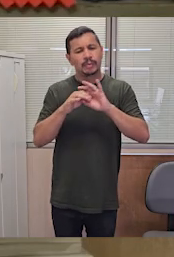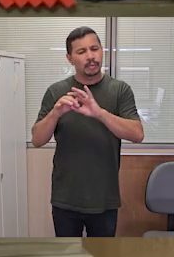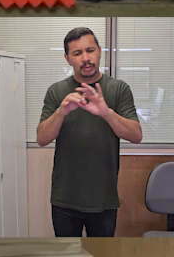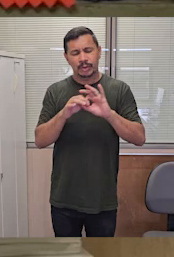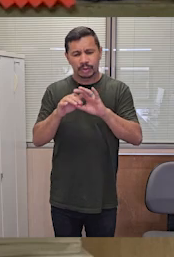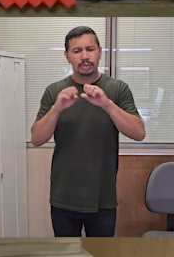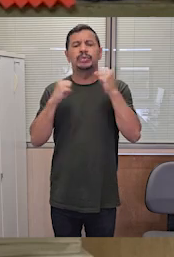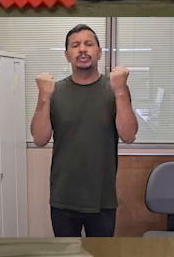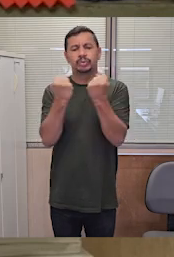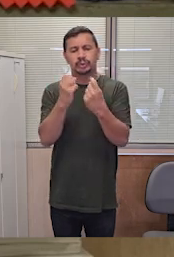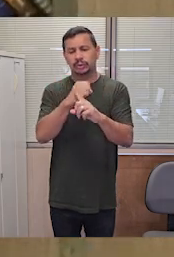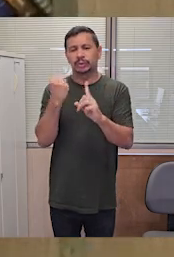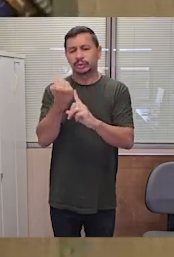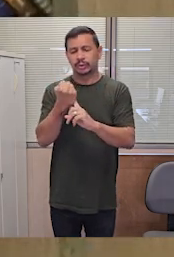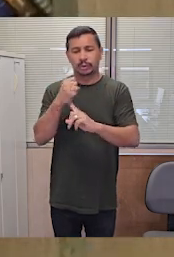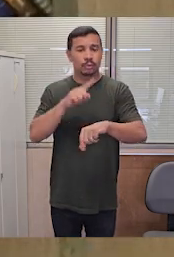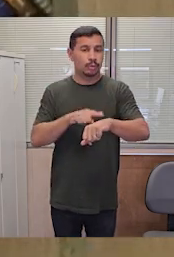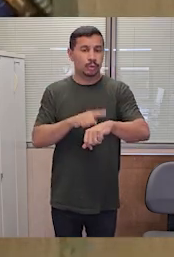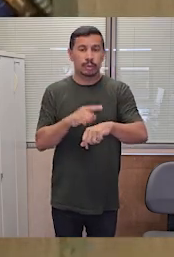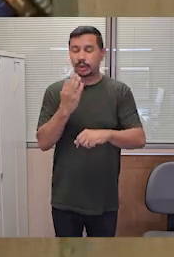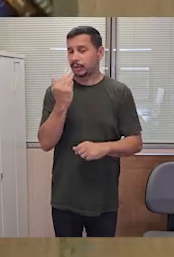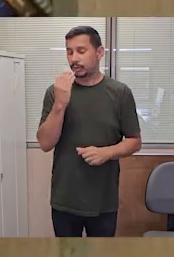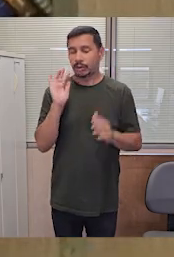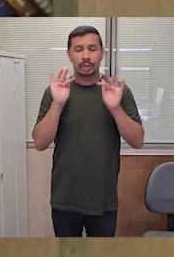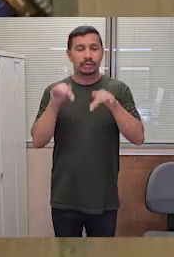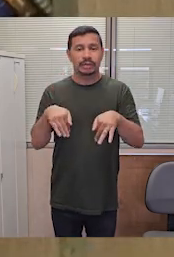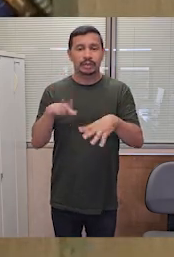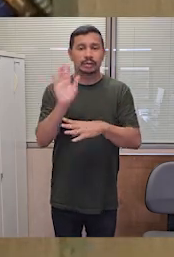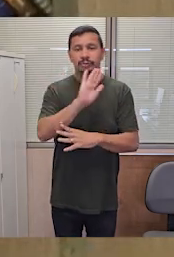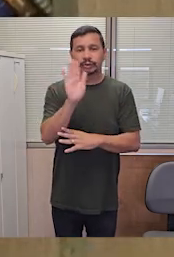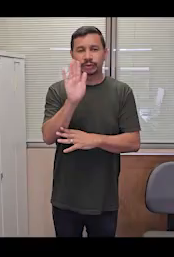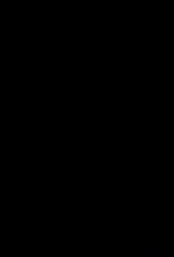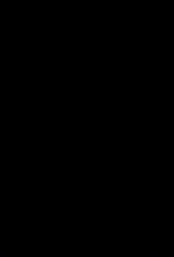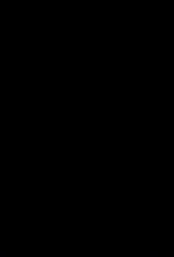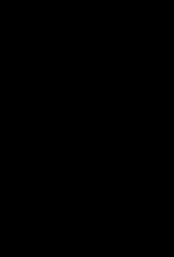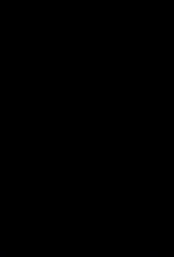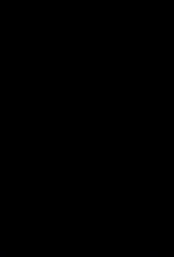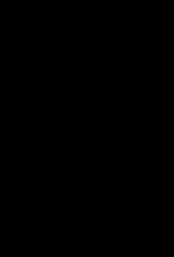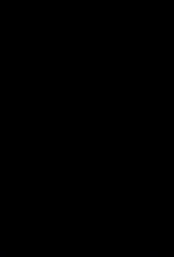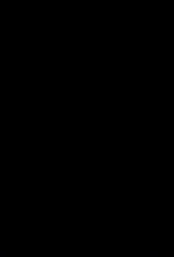justiça dos trabalhadores e social. O Hora da Boia vai terminando por aqui. Tchau, tchau.